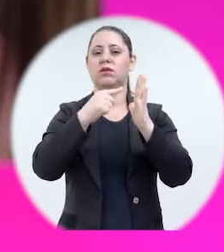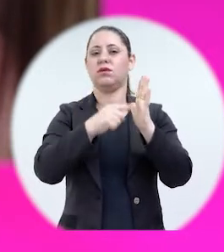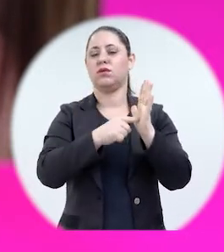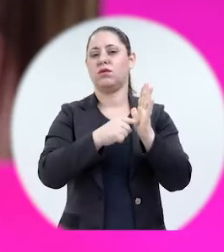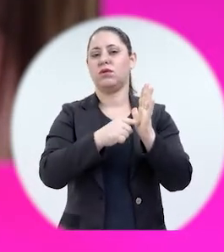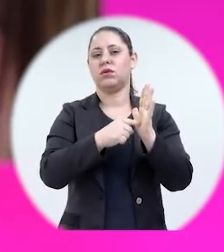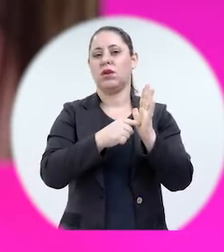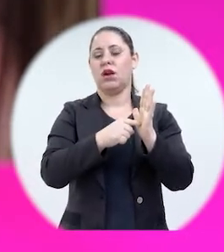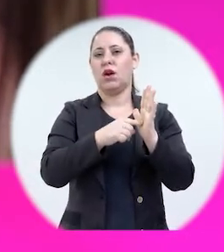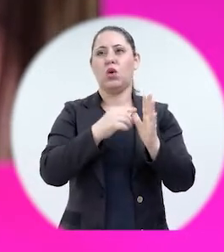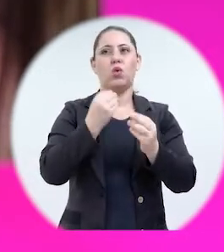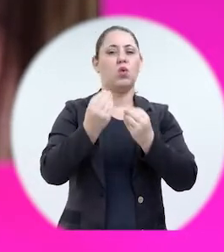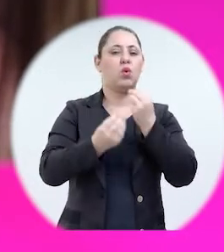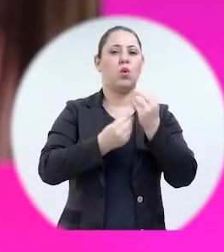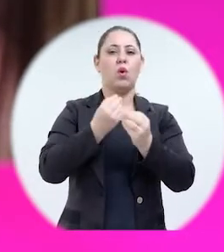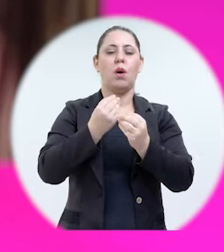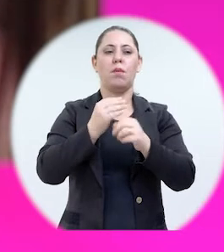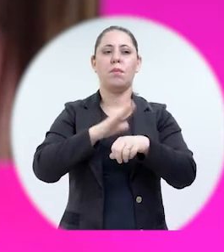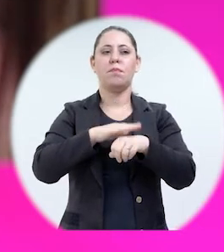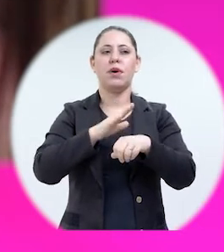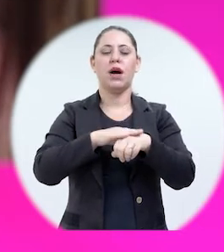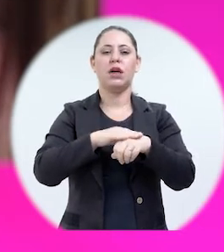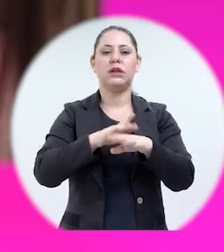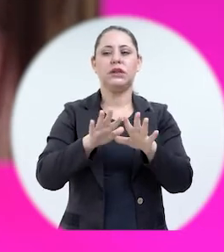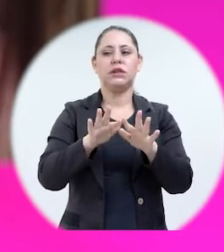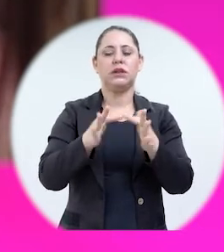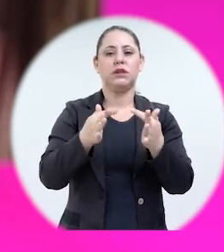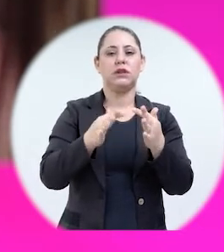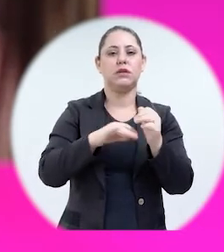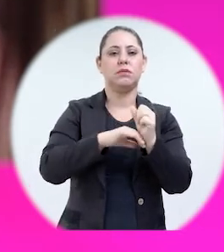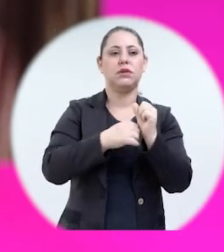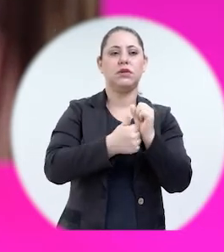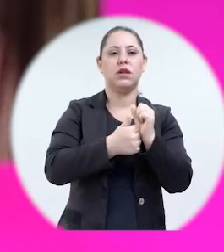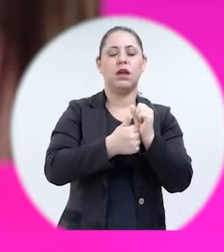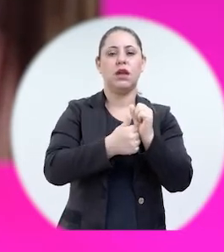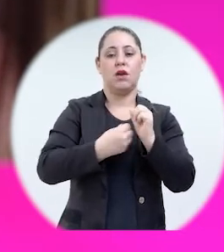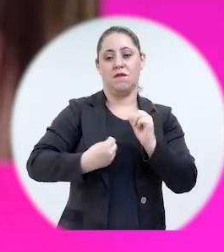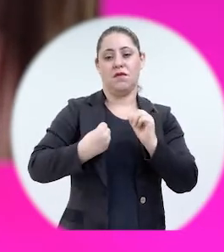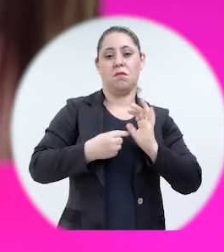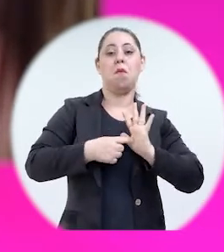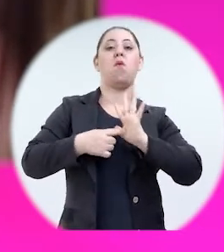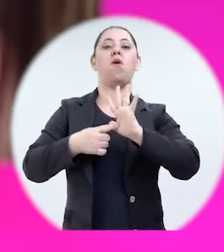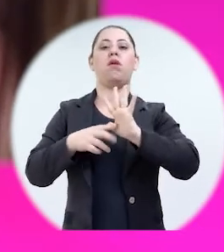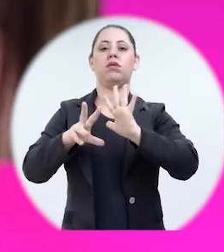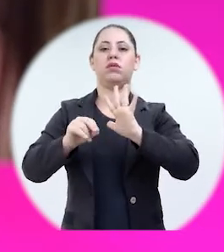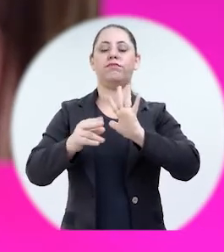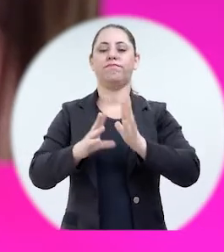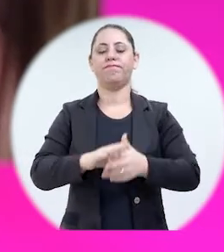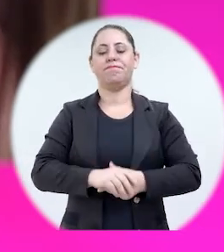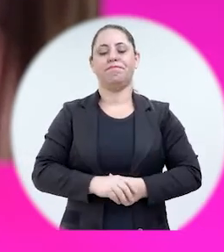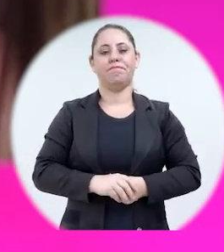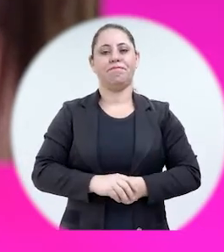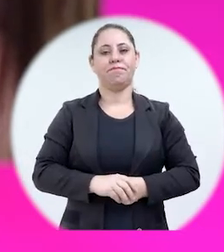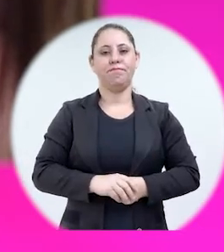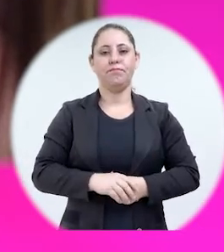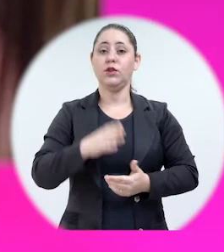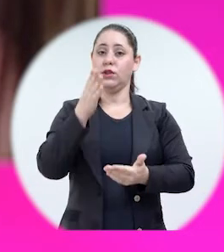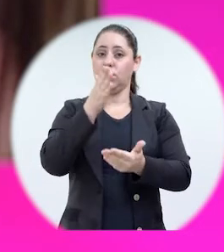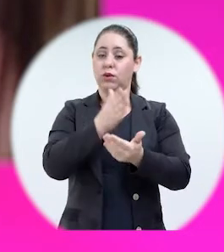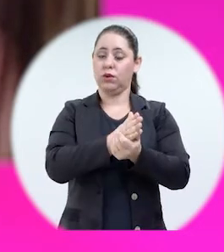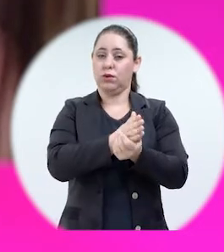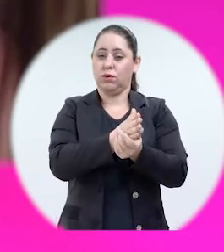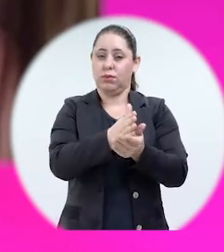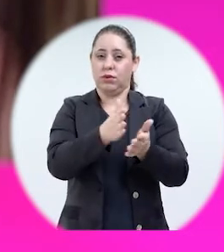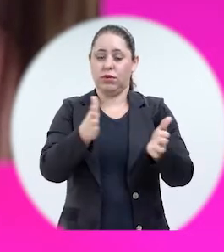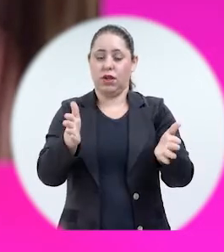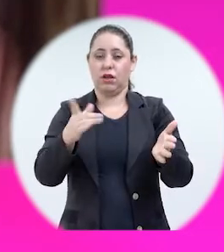uma denúncia e que isso ocorra de um jeito assim mais discreto para que a vida não fique tão exposta? Os